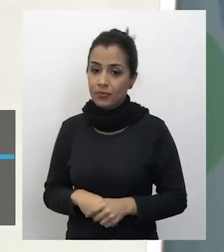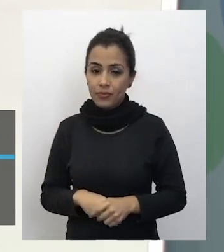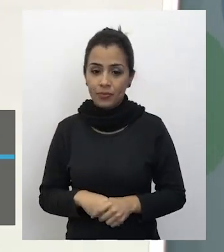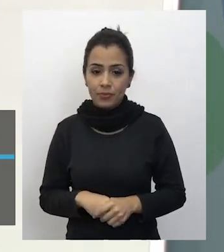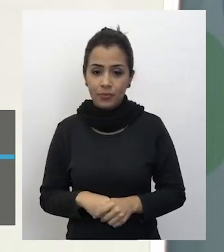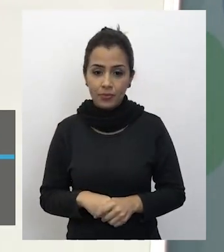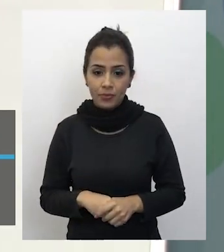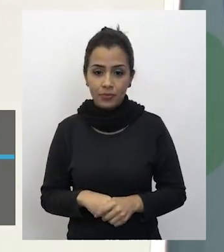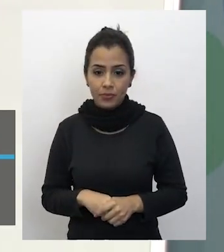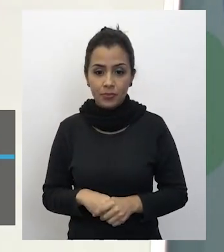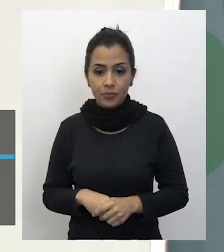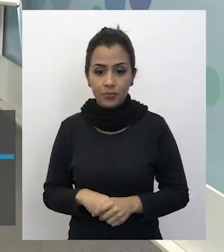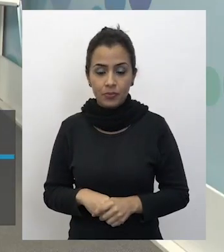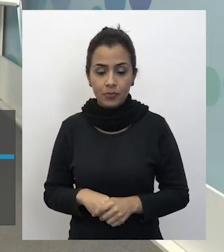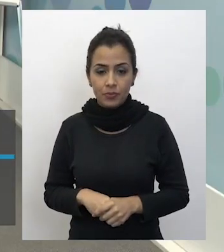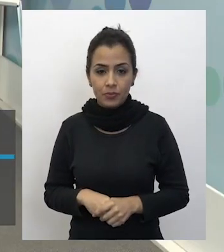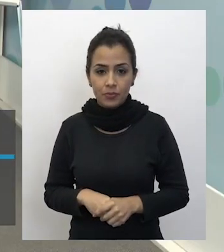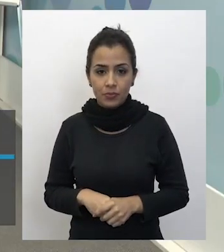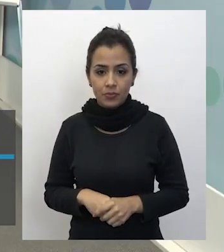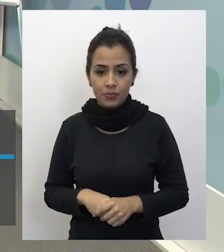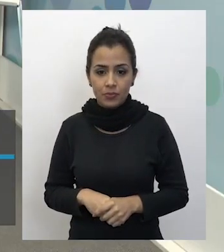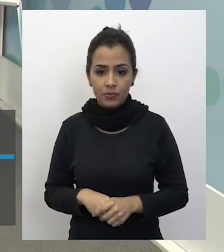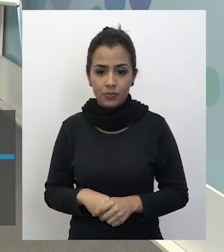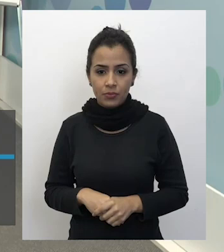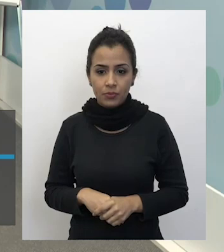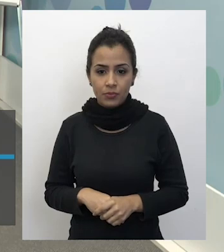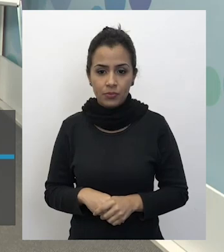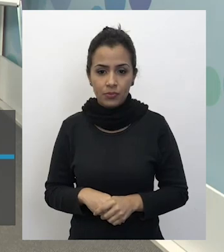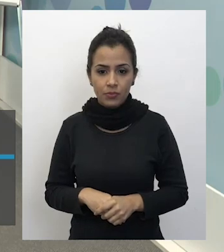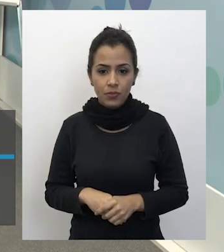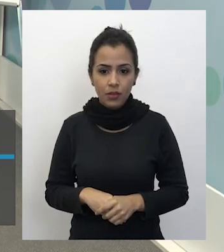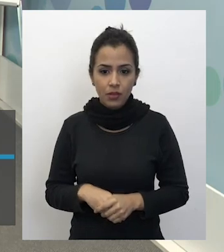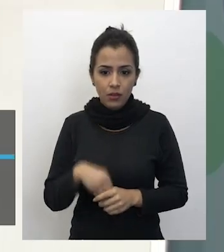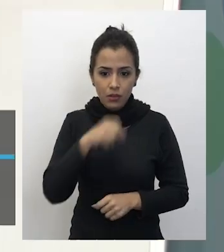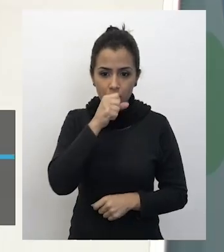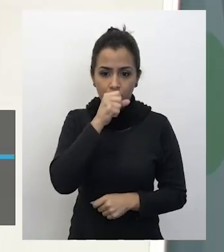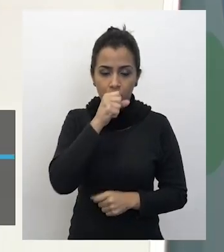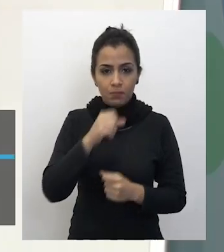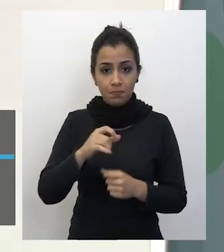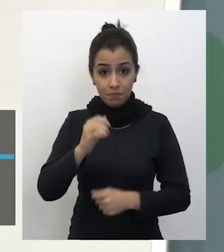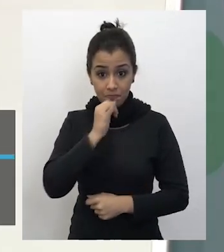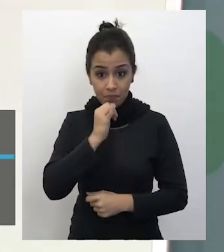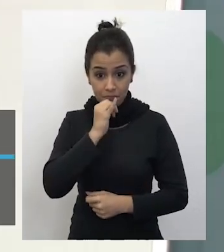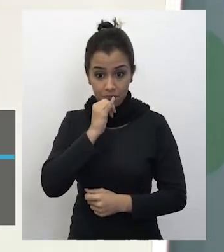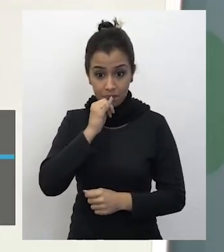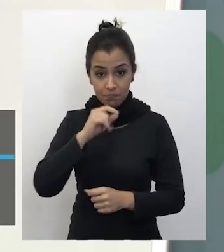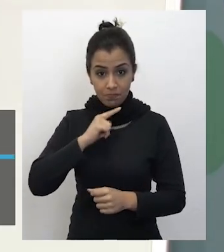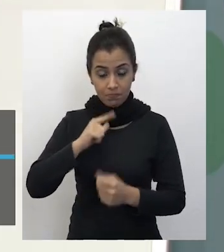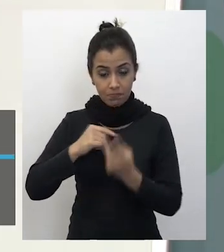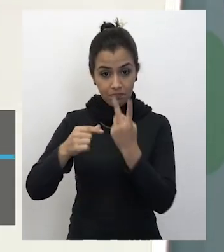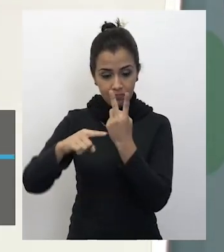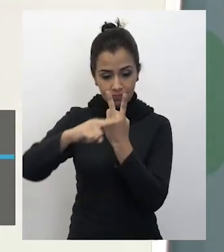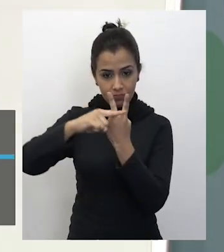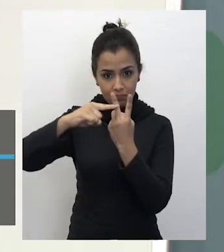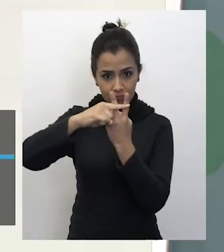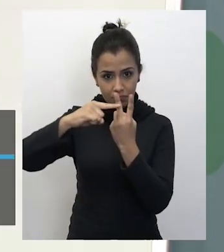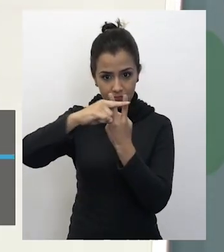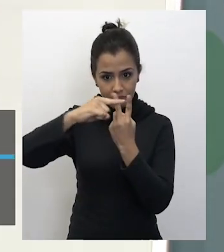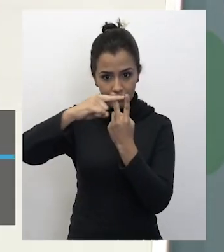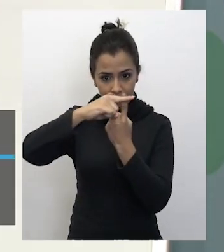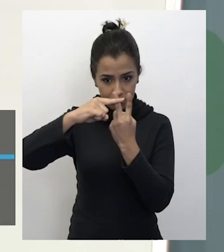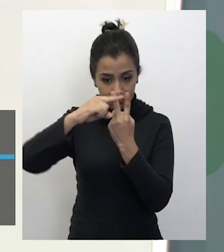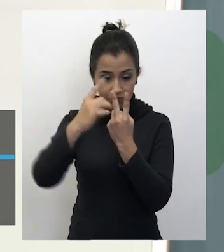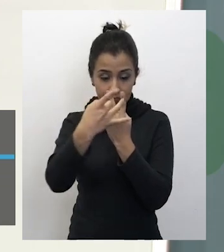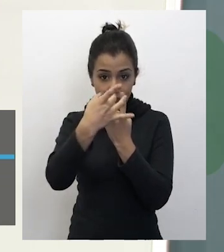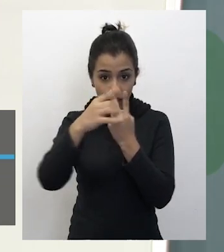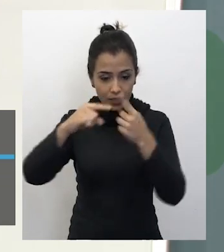escadinha. Então, ó, cada um disso aqui representa uma base nitrogenada, tá bom?